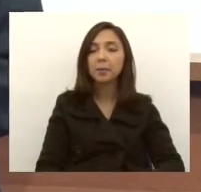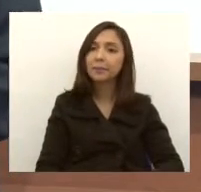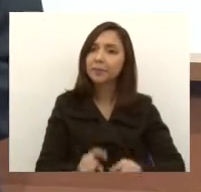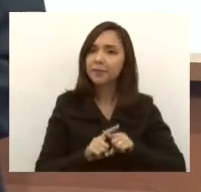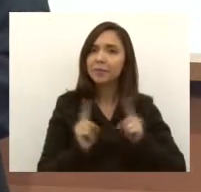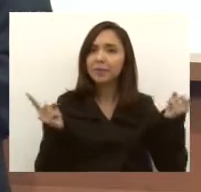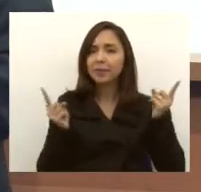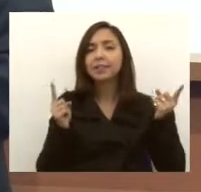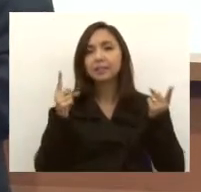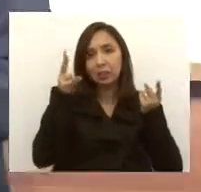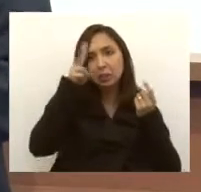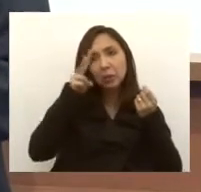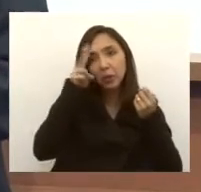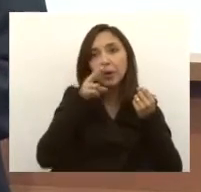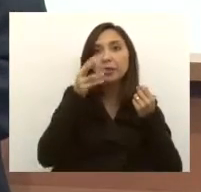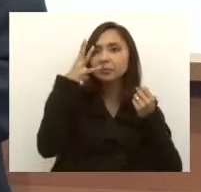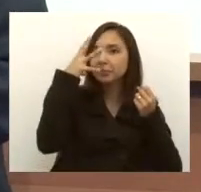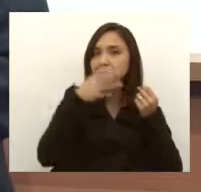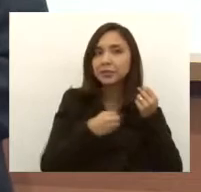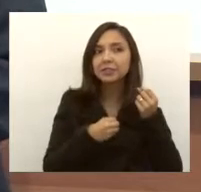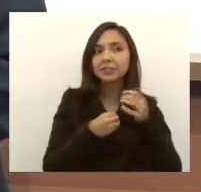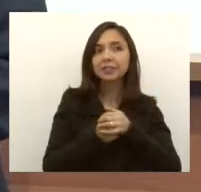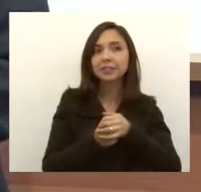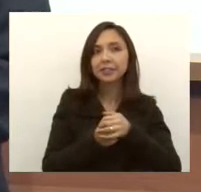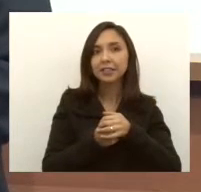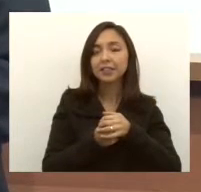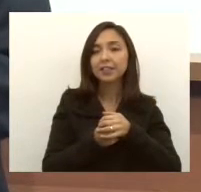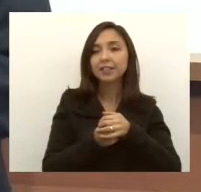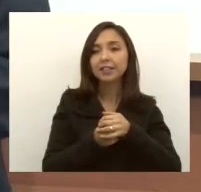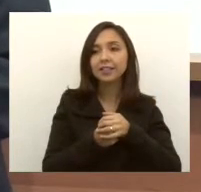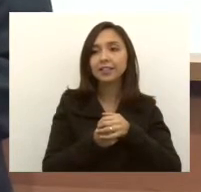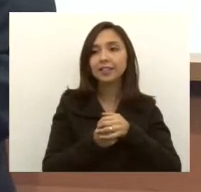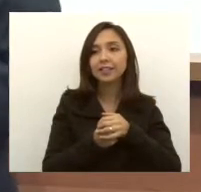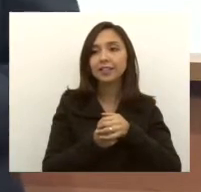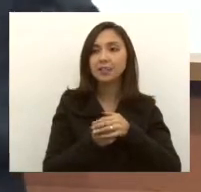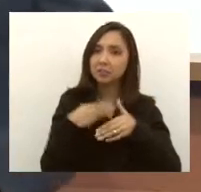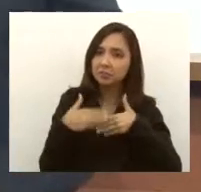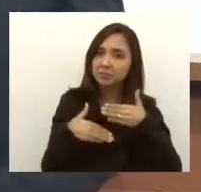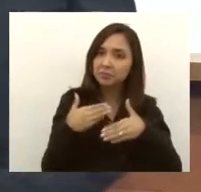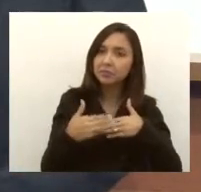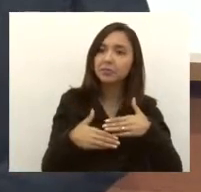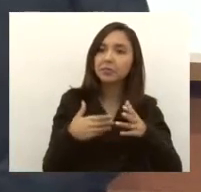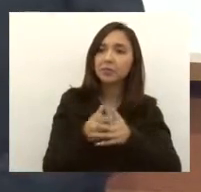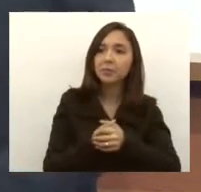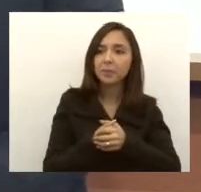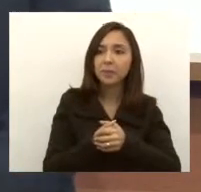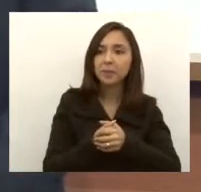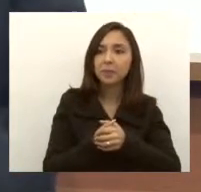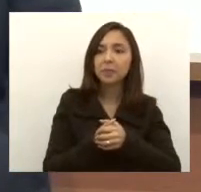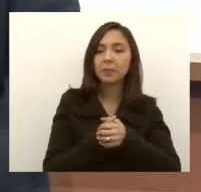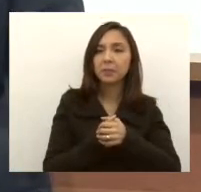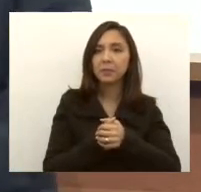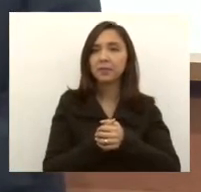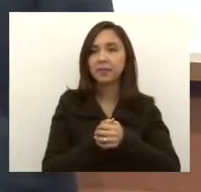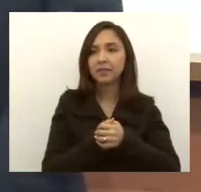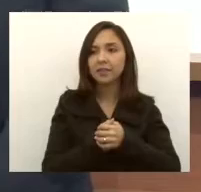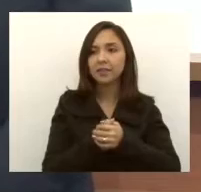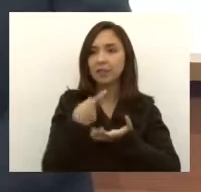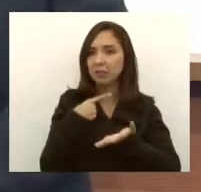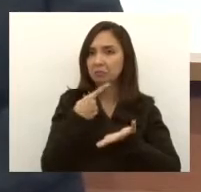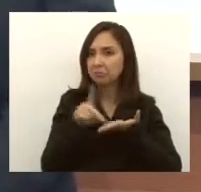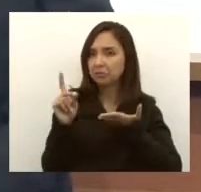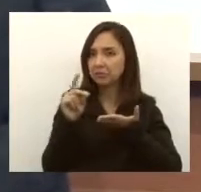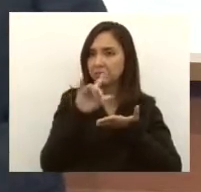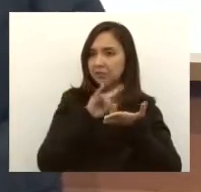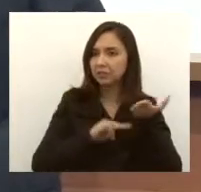uma história bonita que eu quero contar aqui. E posteriormente, vereador Paulo Sérgio, Vossa Excelência abonava minha ficha, mas